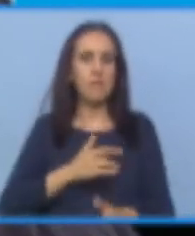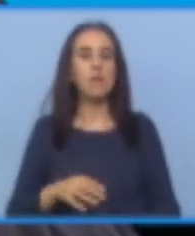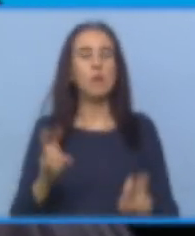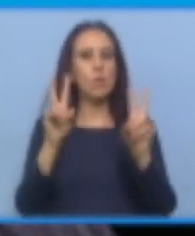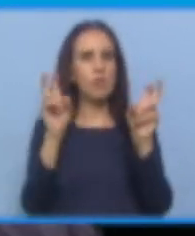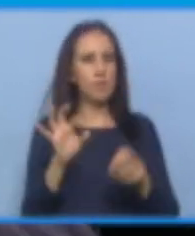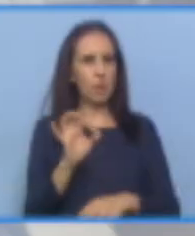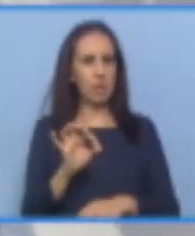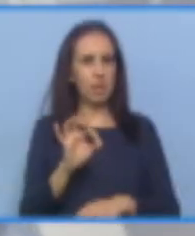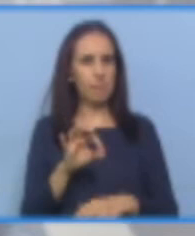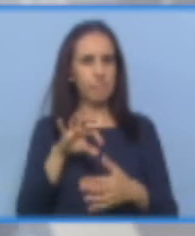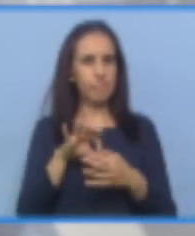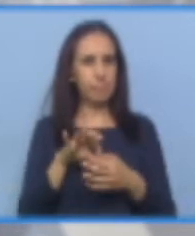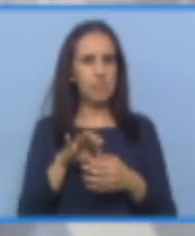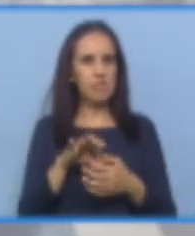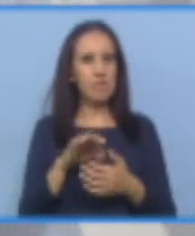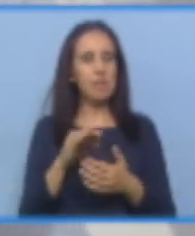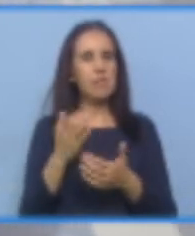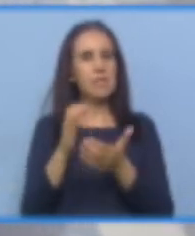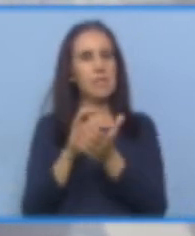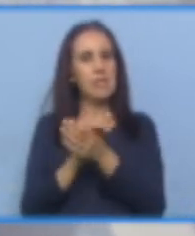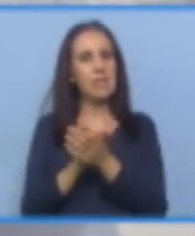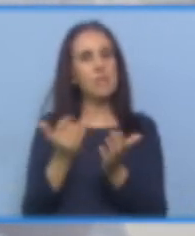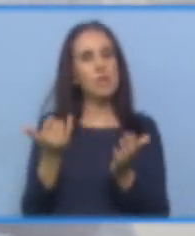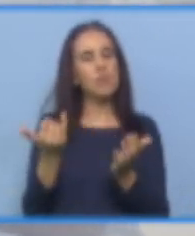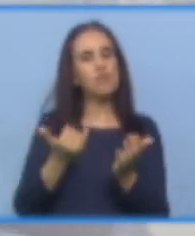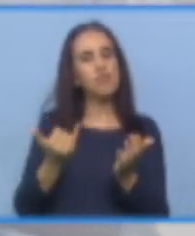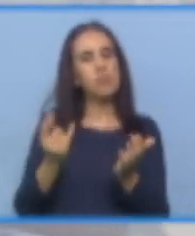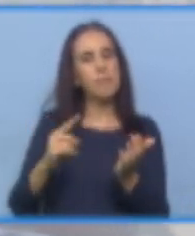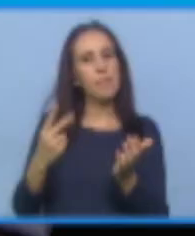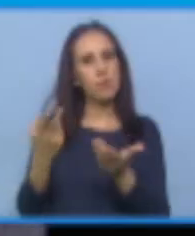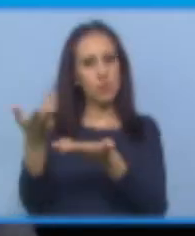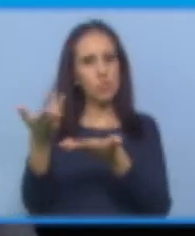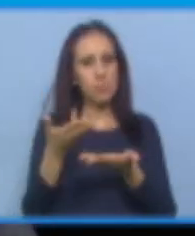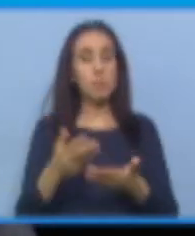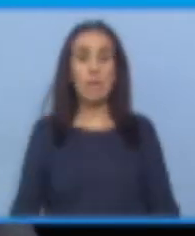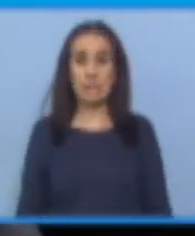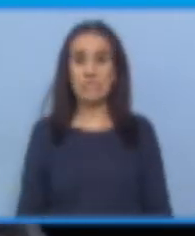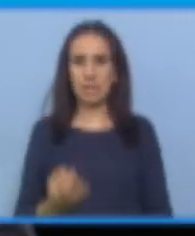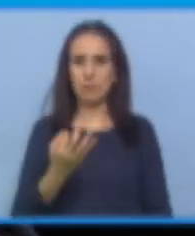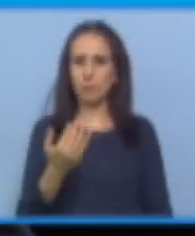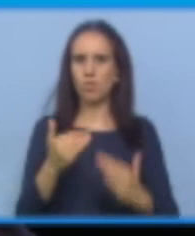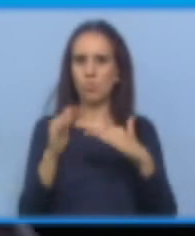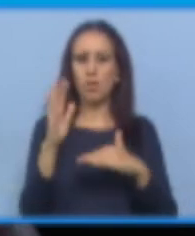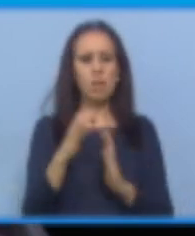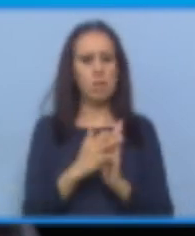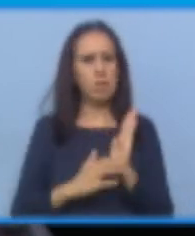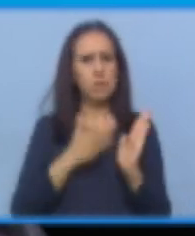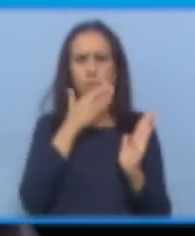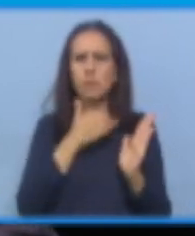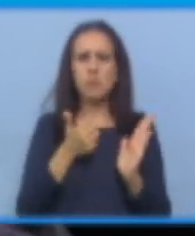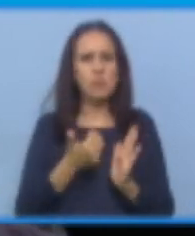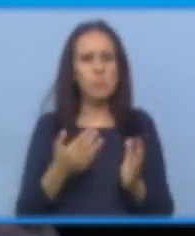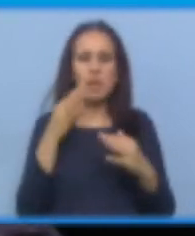ver com o acolhimento de casais em segunda união. Exatamente. Portanto, é muito mais do que isso, não é? E é belíssimo o texto,